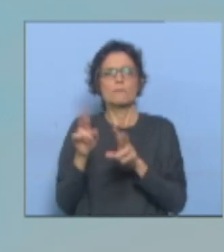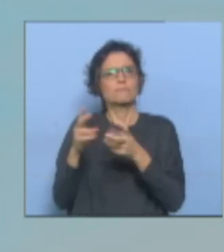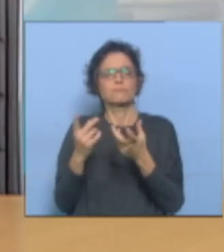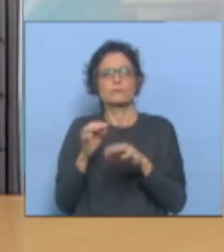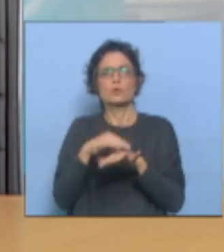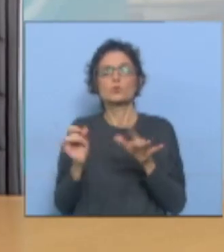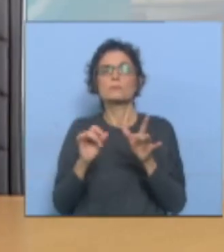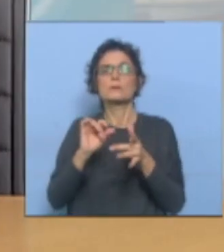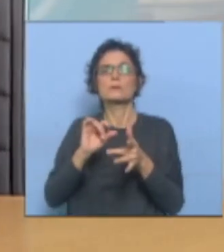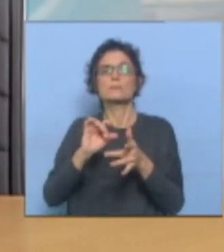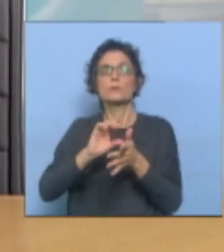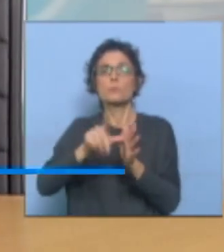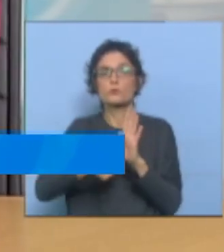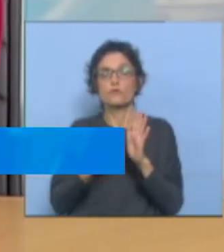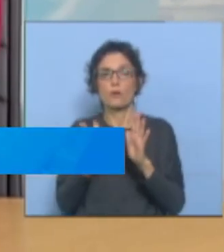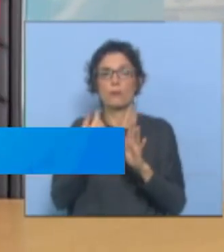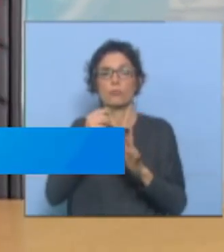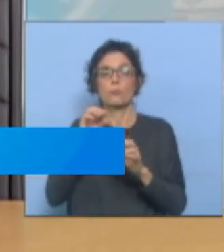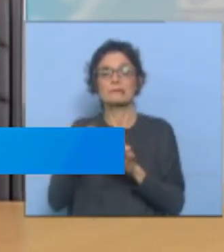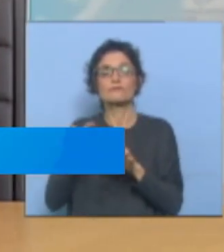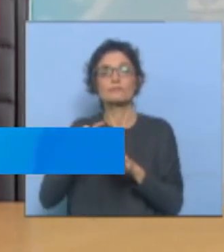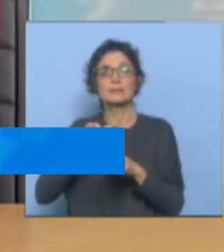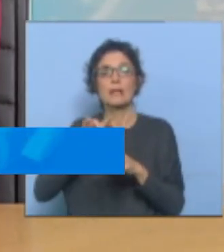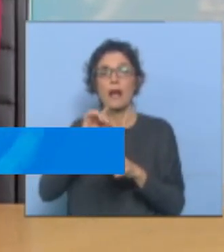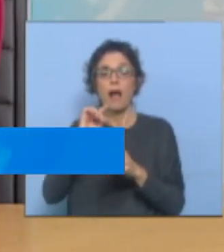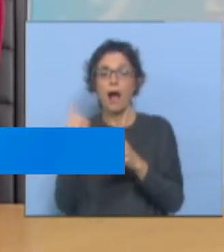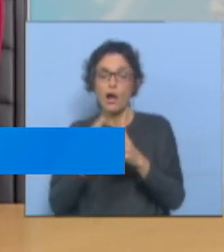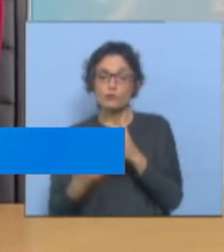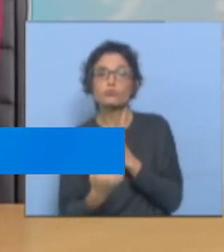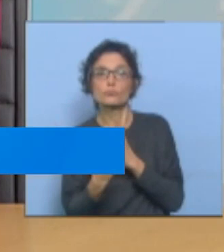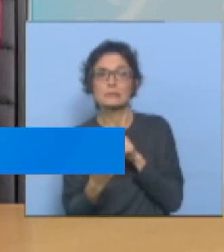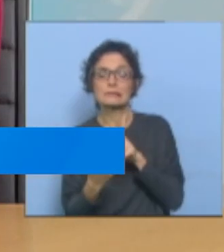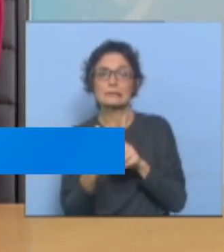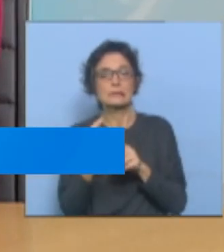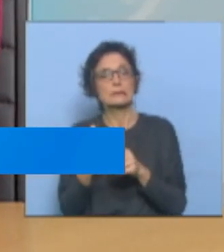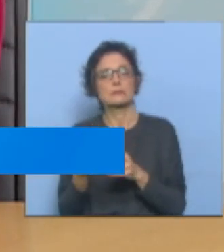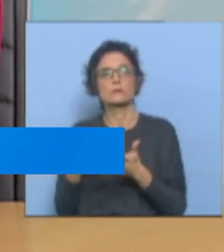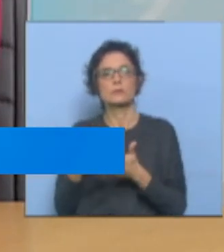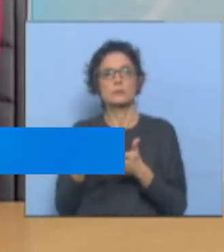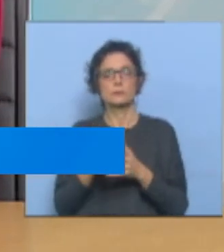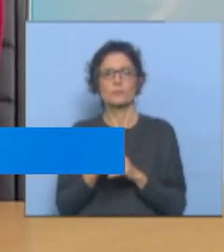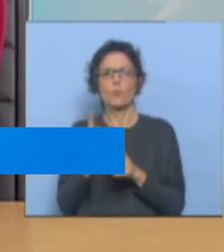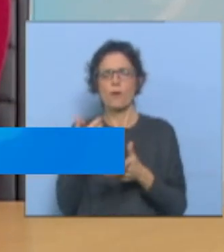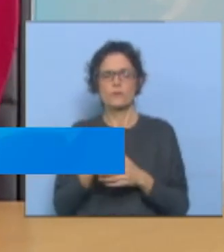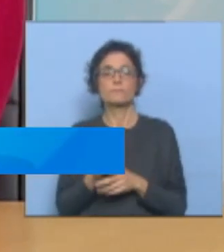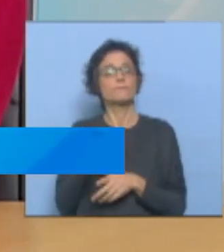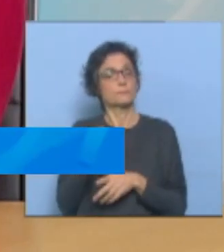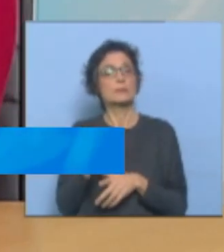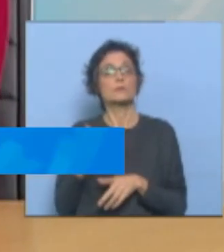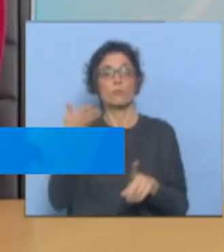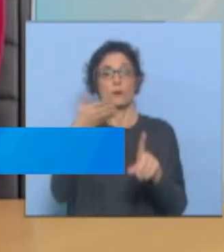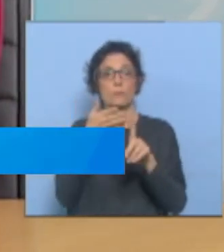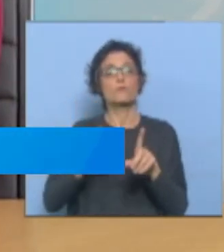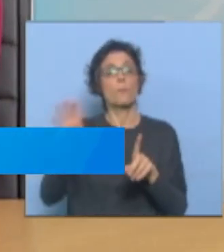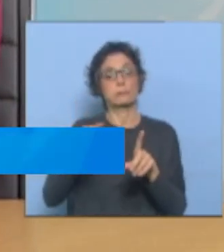vários projetos, uns ligados à Igreja, outros apenas à sociedade civil, mas talvez valha a pena destacar o da Missão País, que está a decorrer, um projeto...